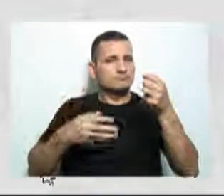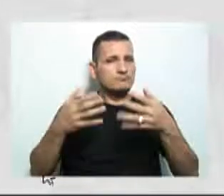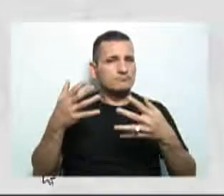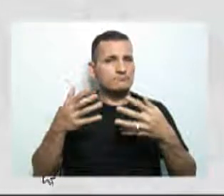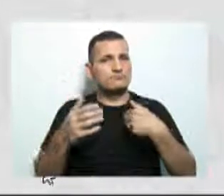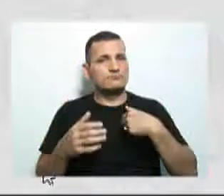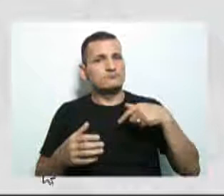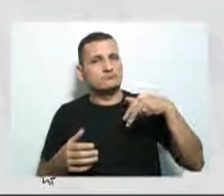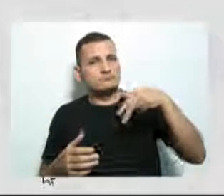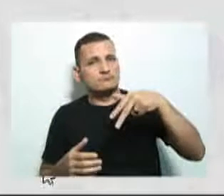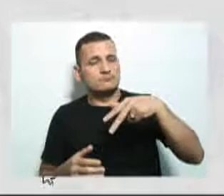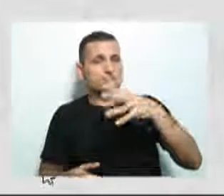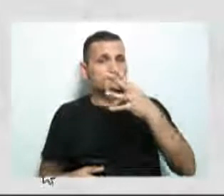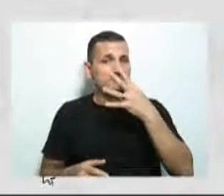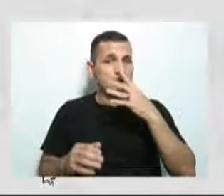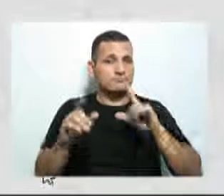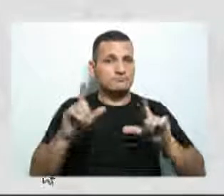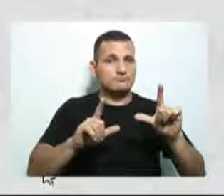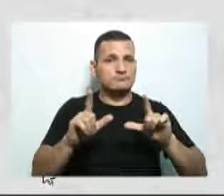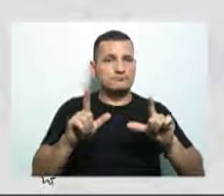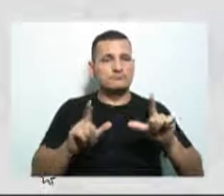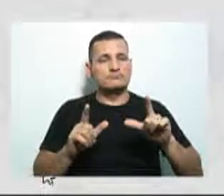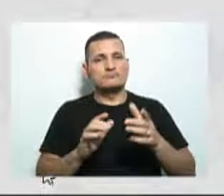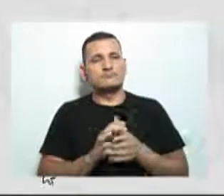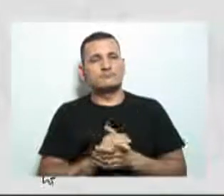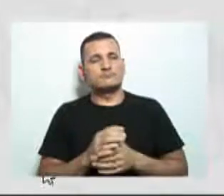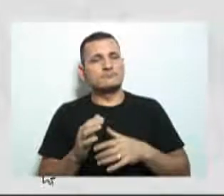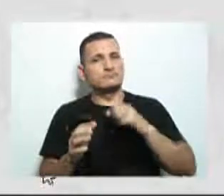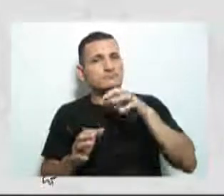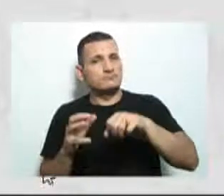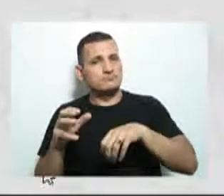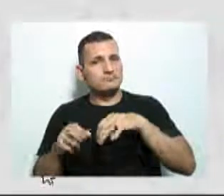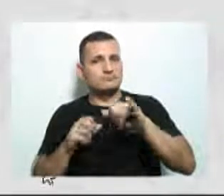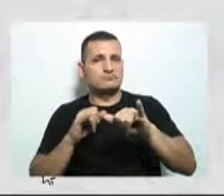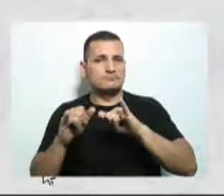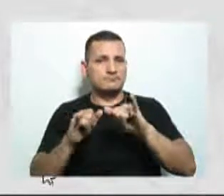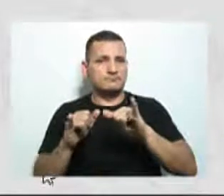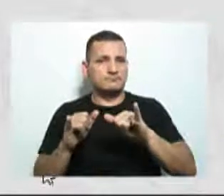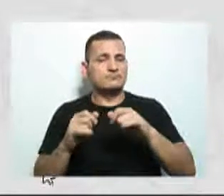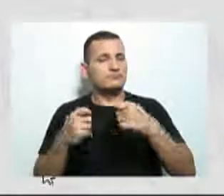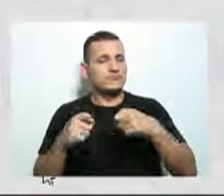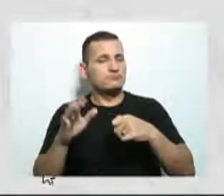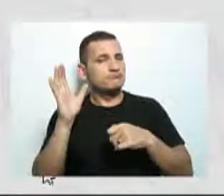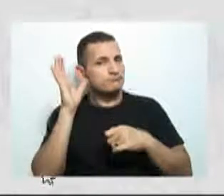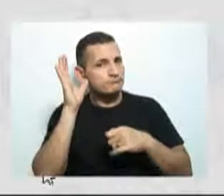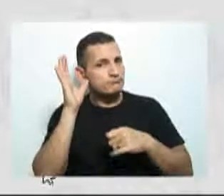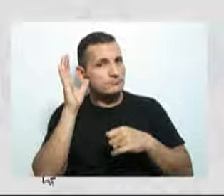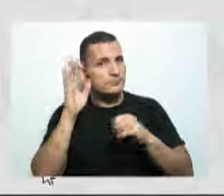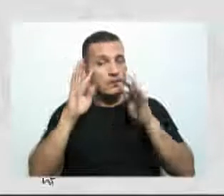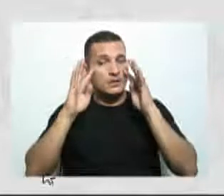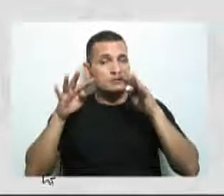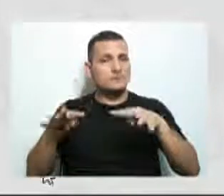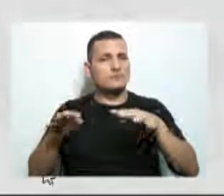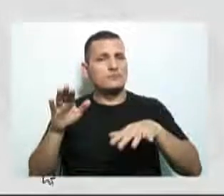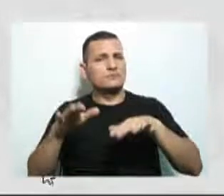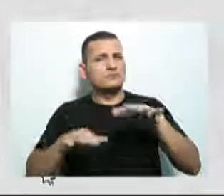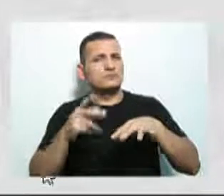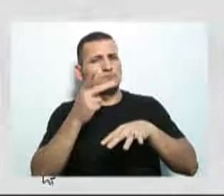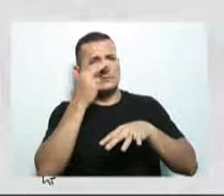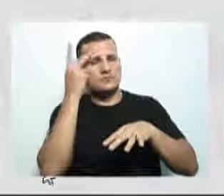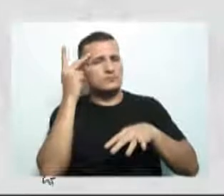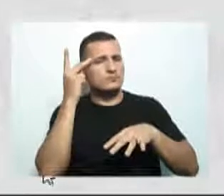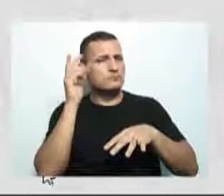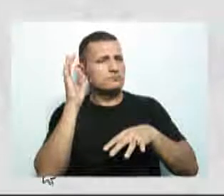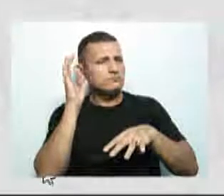eu estou caminhando, na hora que eu estou assistindo televisão, na hora que eu estou buscando informações, preciso ouvir. Muitos confundem ouvir com